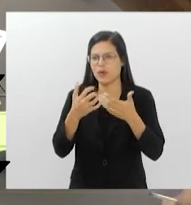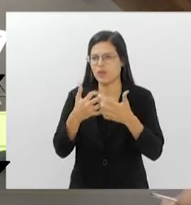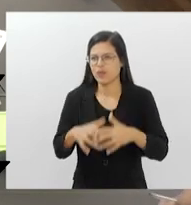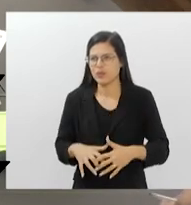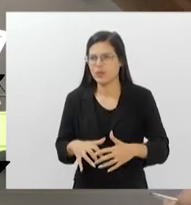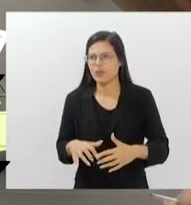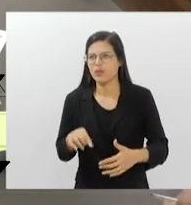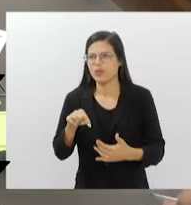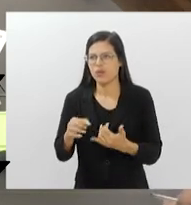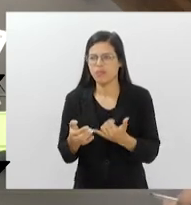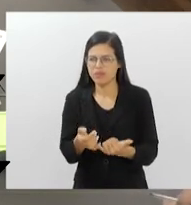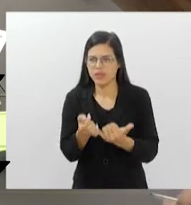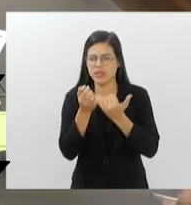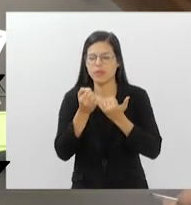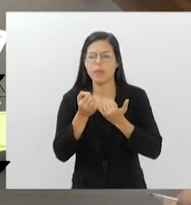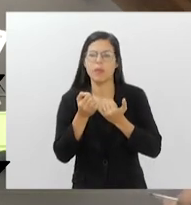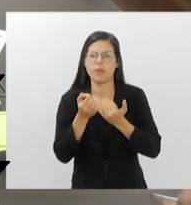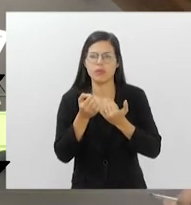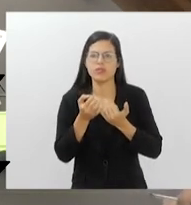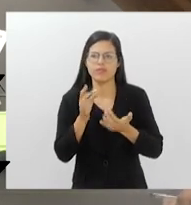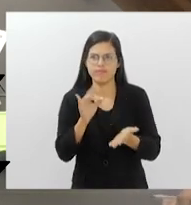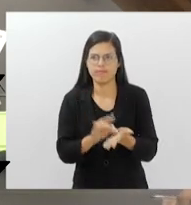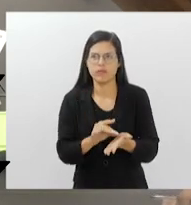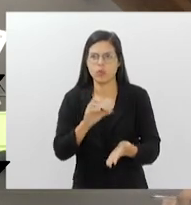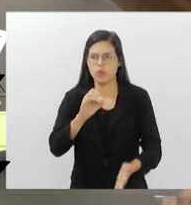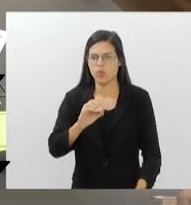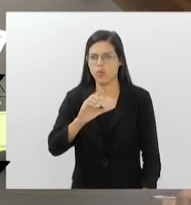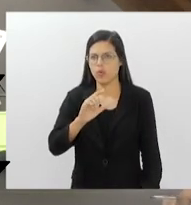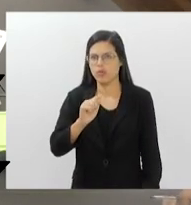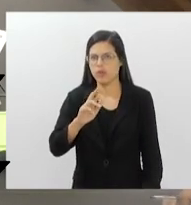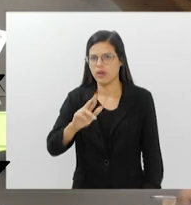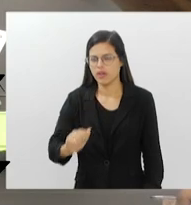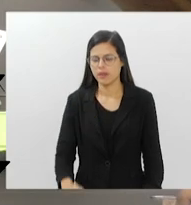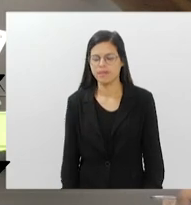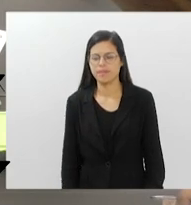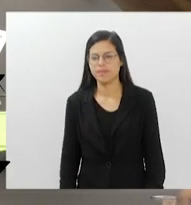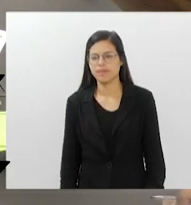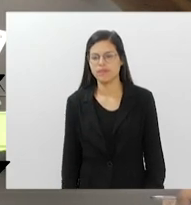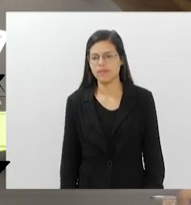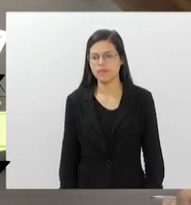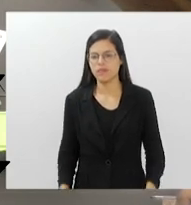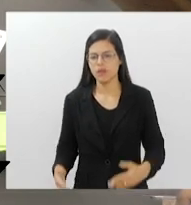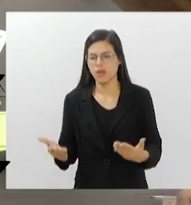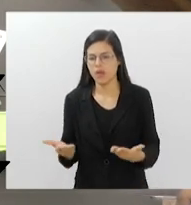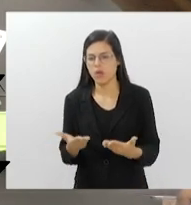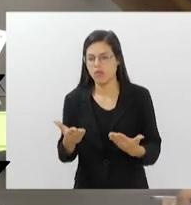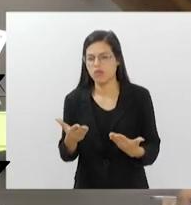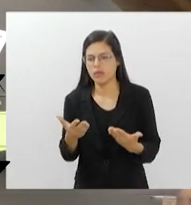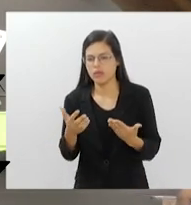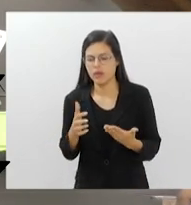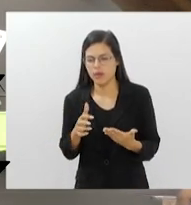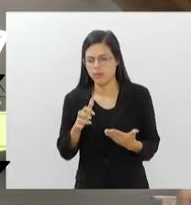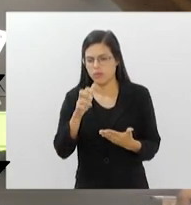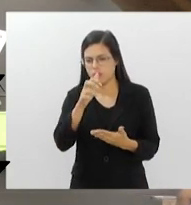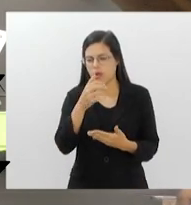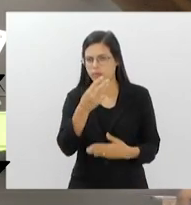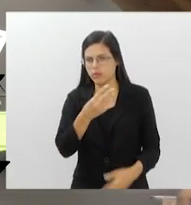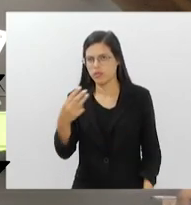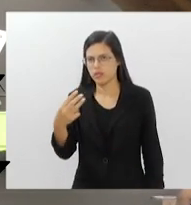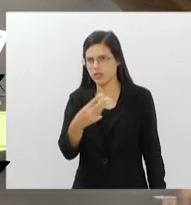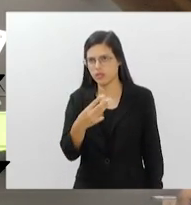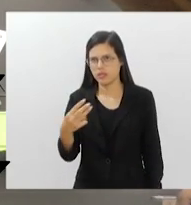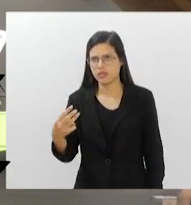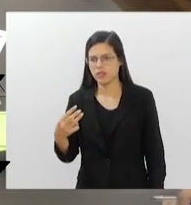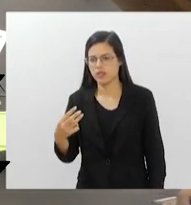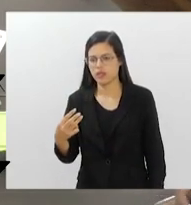fato do Rio de Janeiro São Cristóvão e o Olaria ag agora antecipação deferida do 33